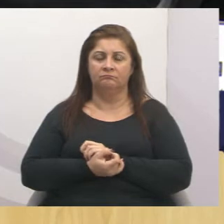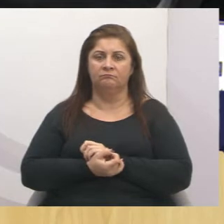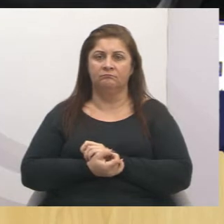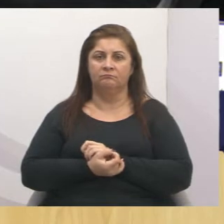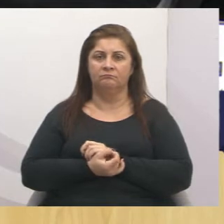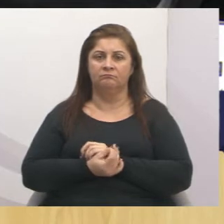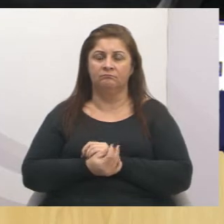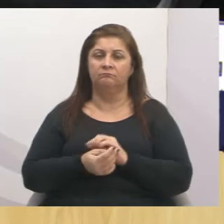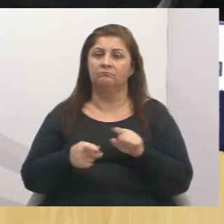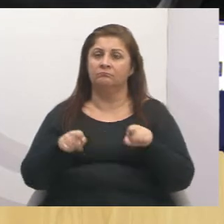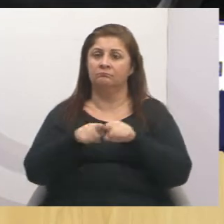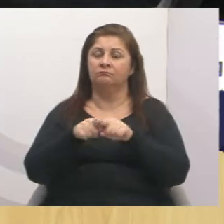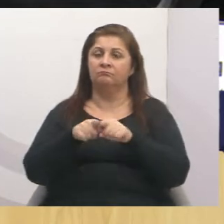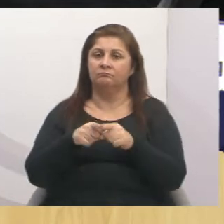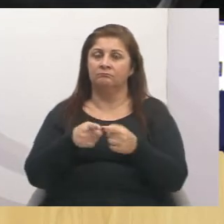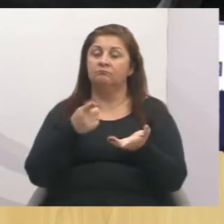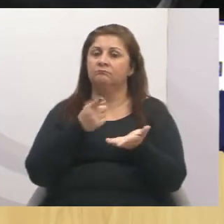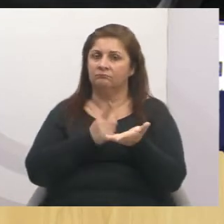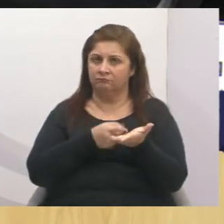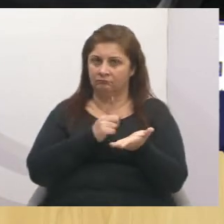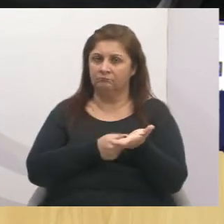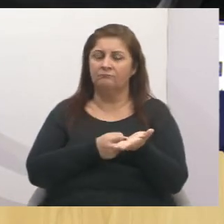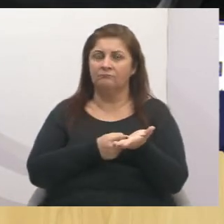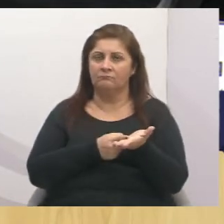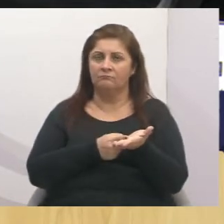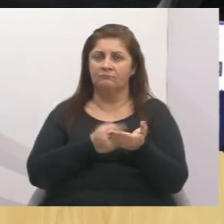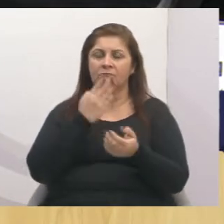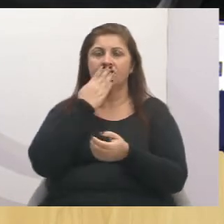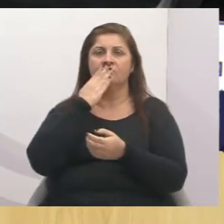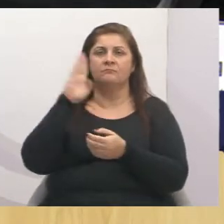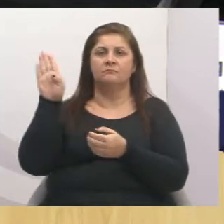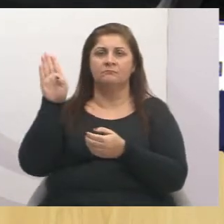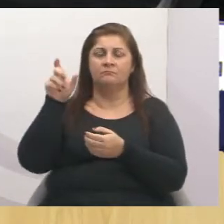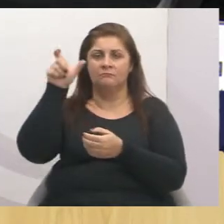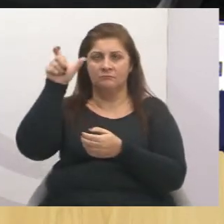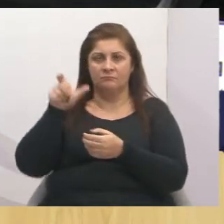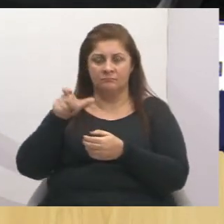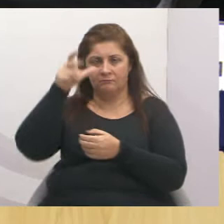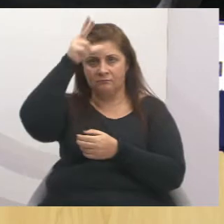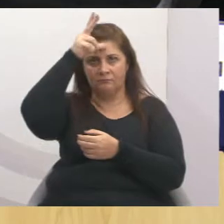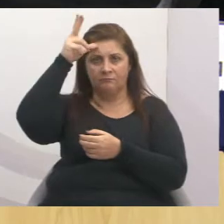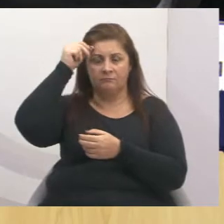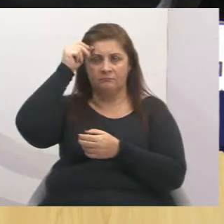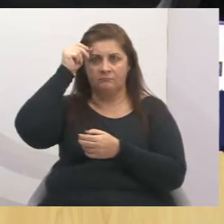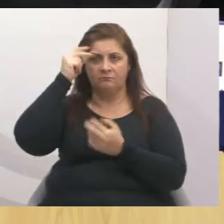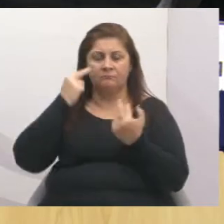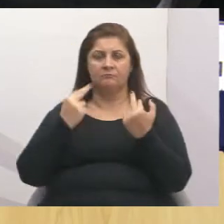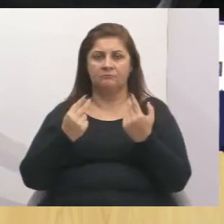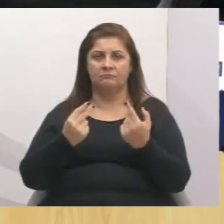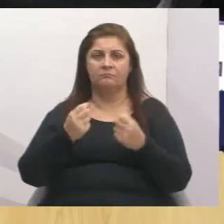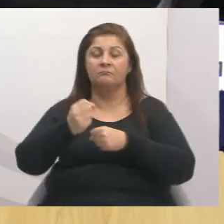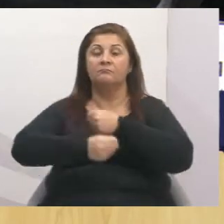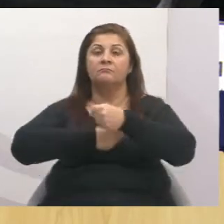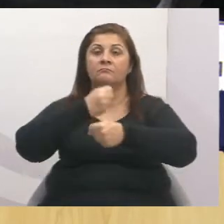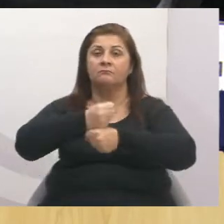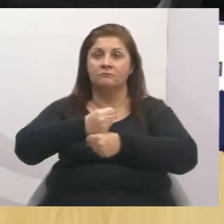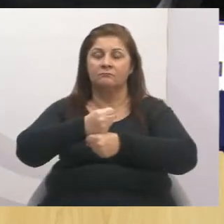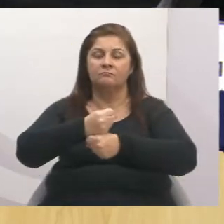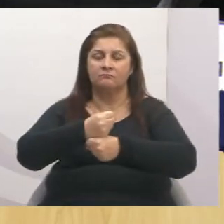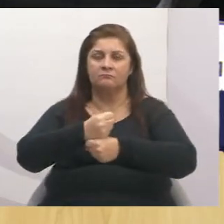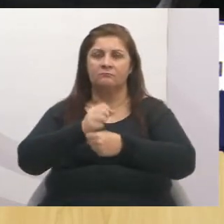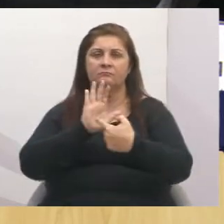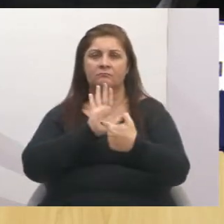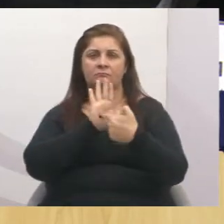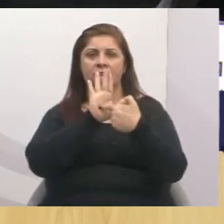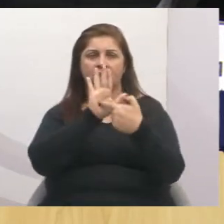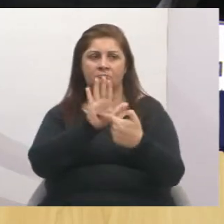Quero reafirmar aqui o compromisso, a promessa que o prefeito fez de anualmente fazer uma